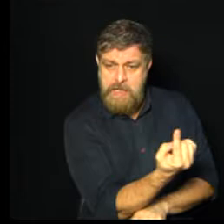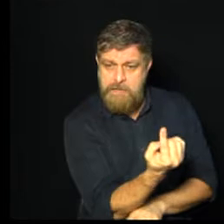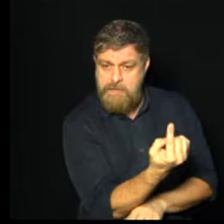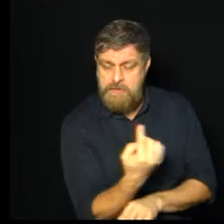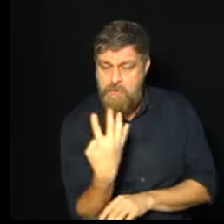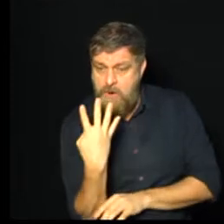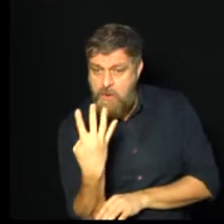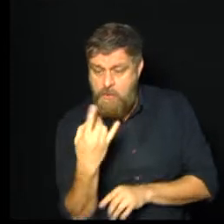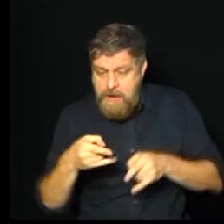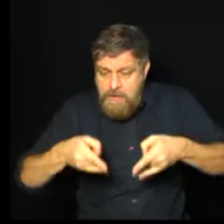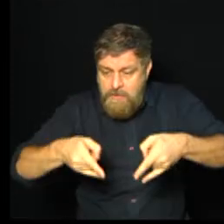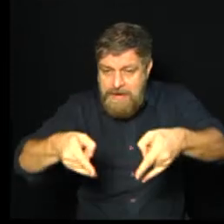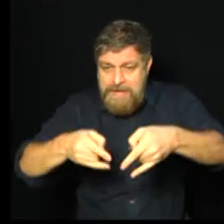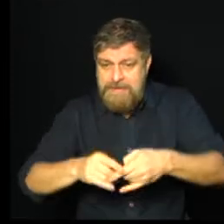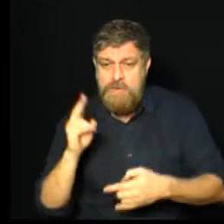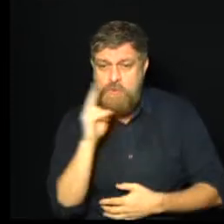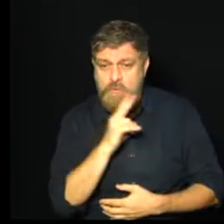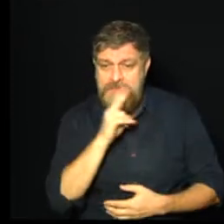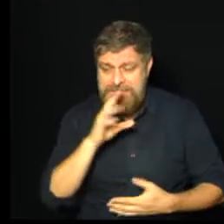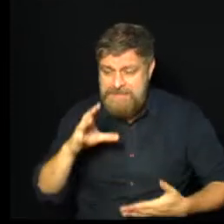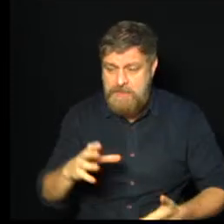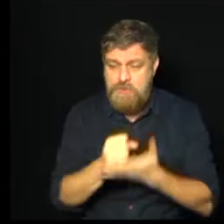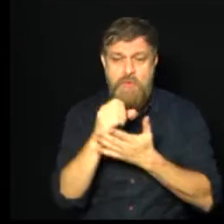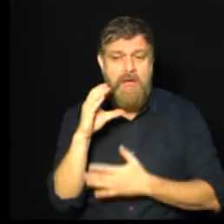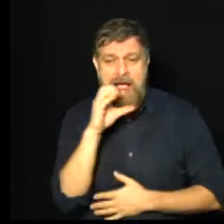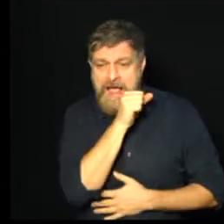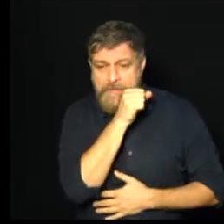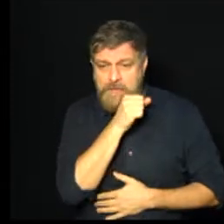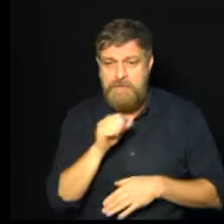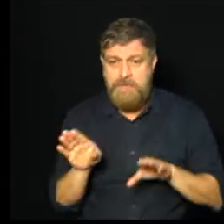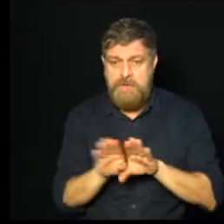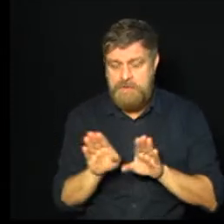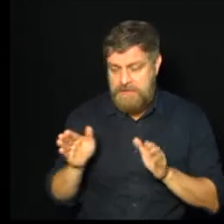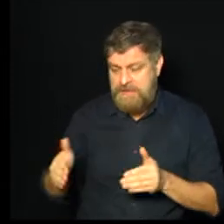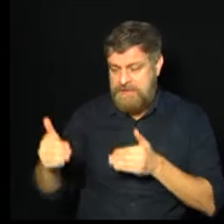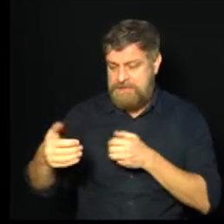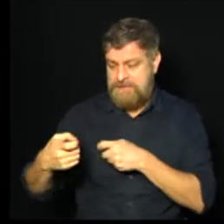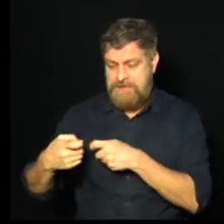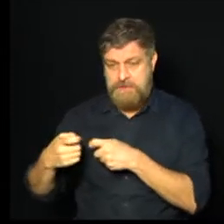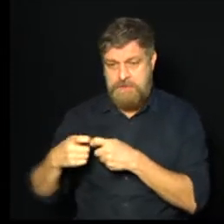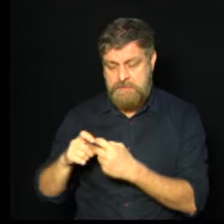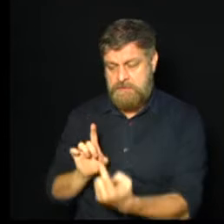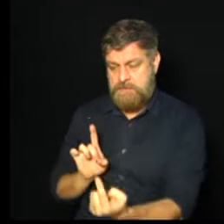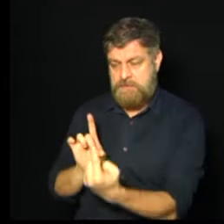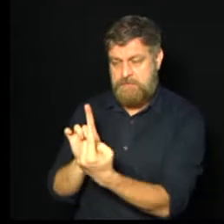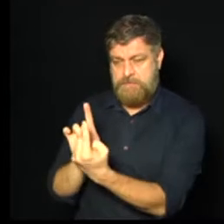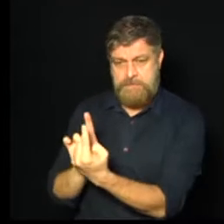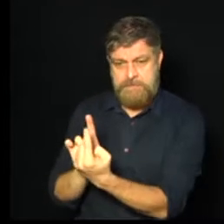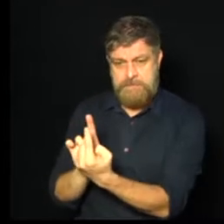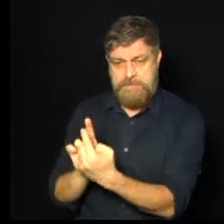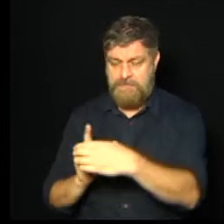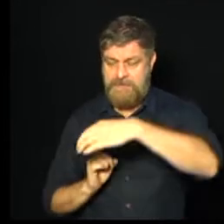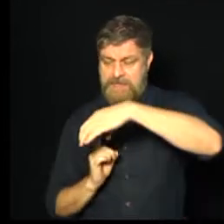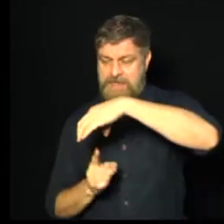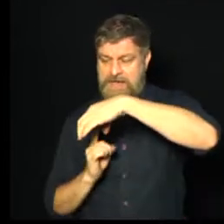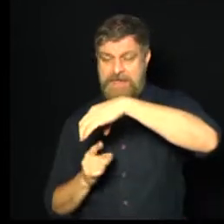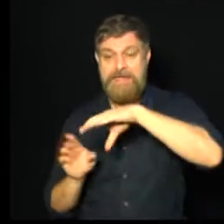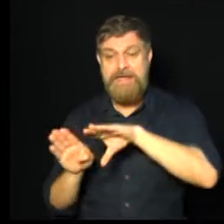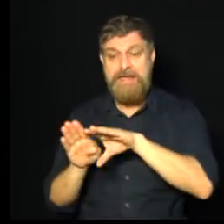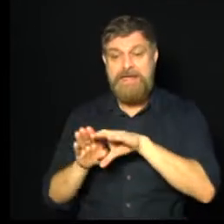e emergência, além de os consultórios de atendimento de baixa complexidade, da clínica e da pediatria.